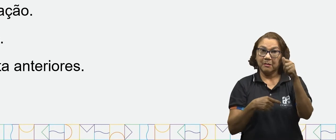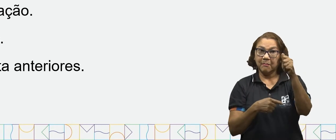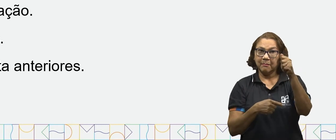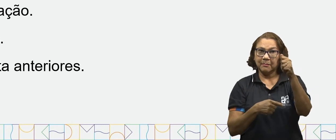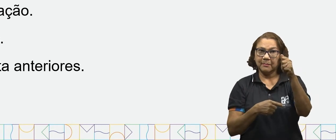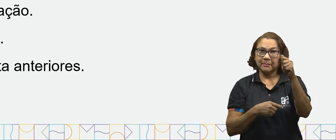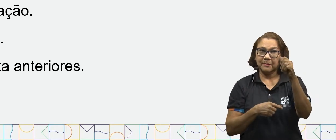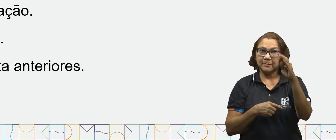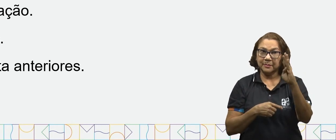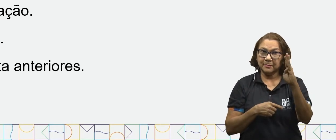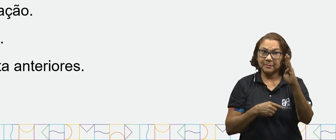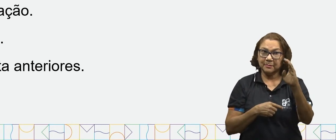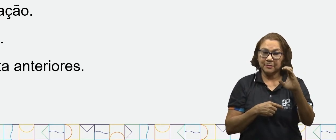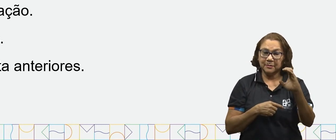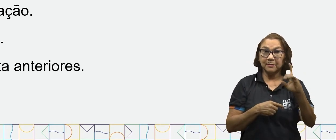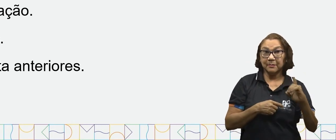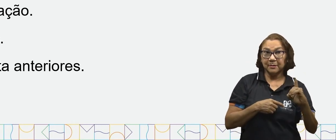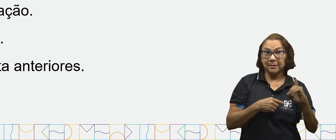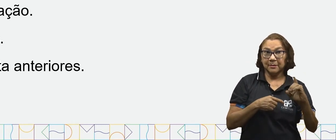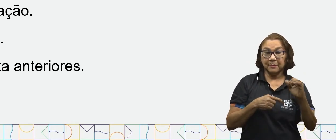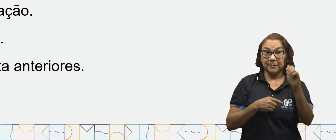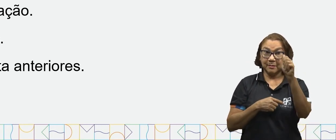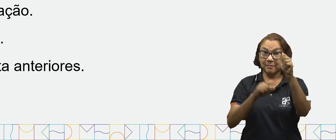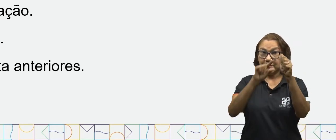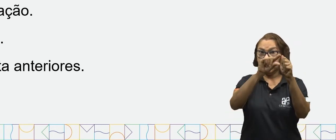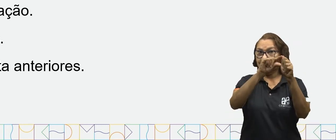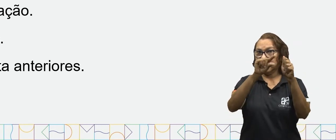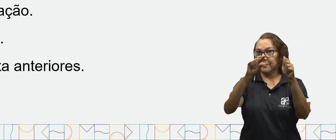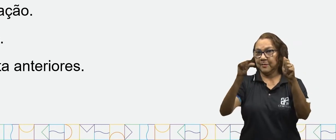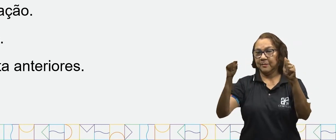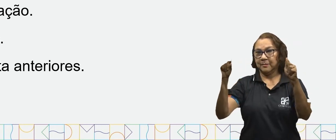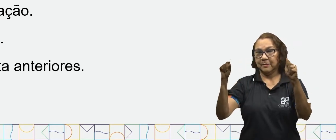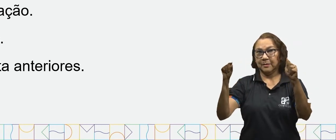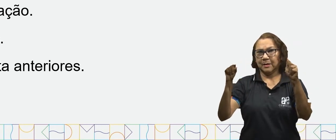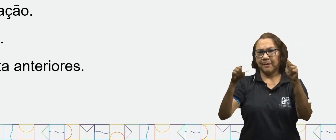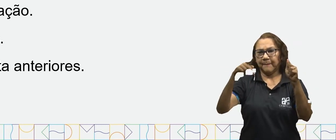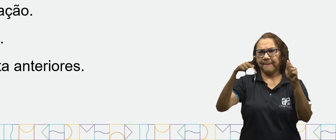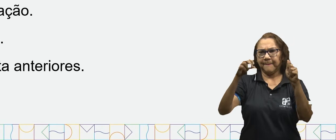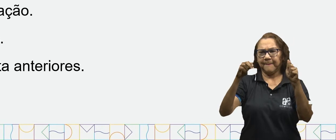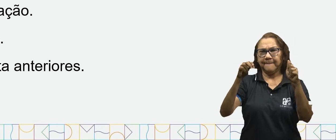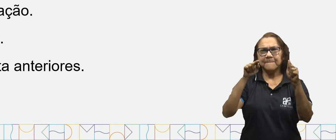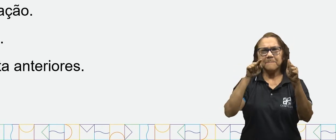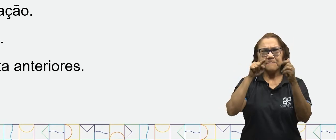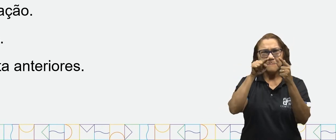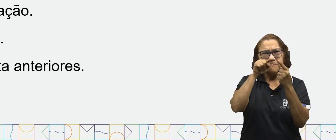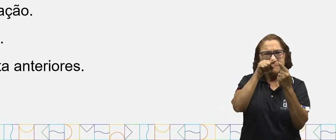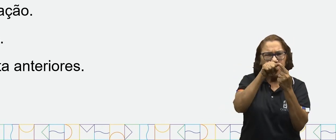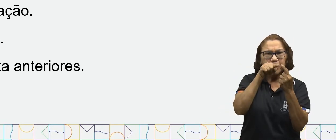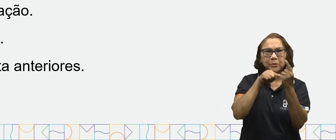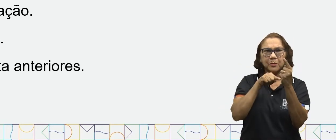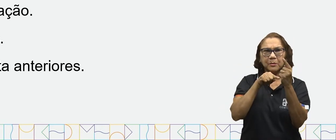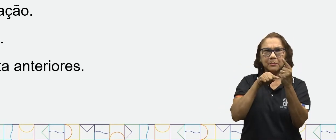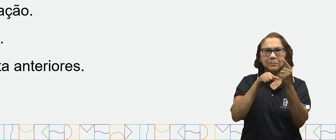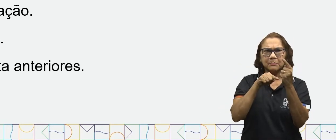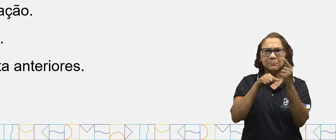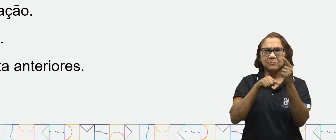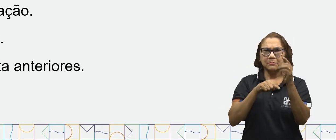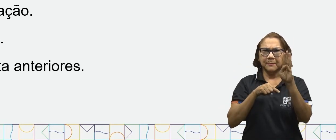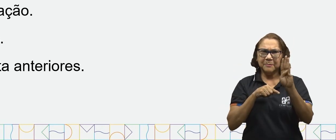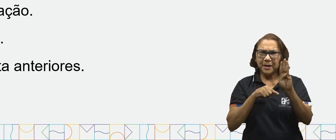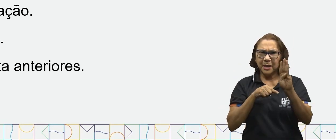Atividade 1. Além dos pontos cardeais, temos também os pontos colaterais e subcolaterais. Qual